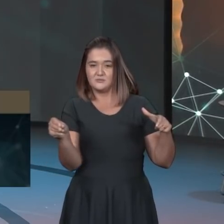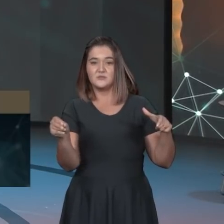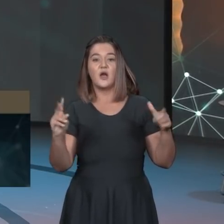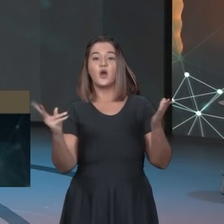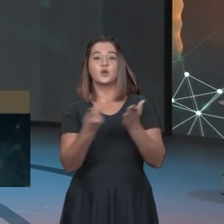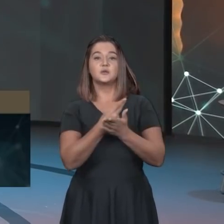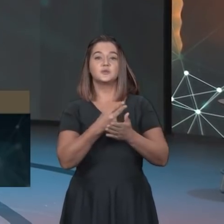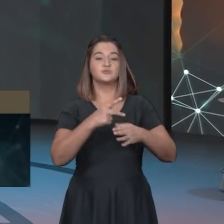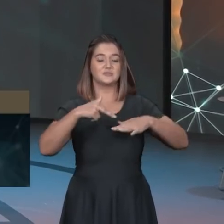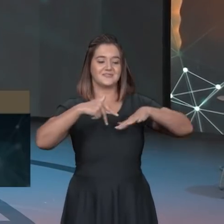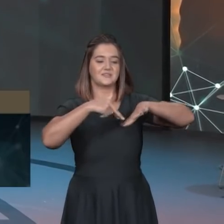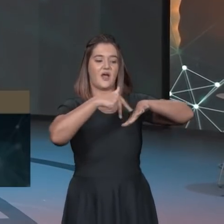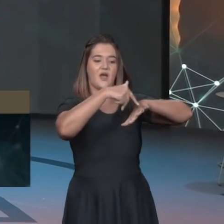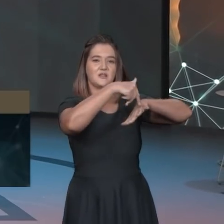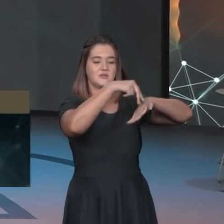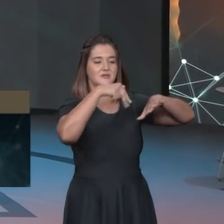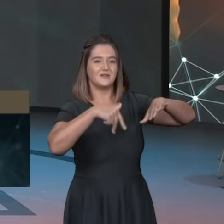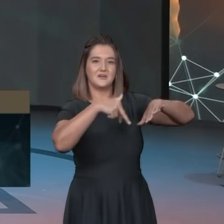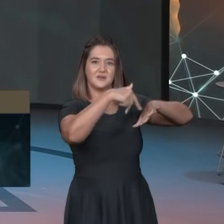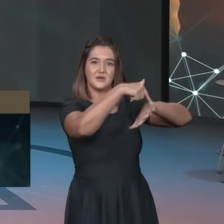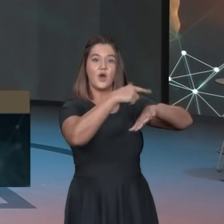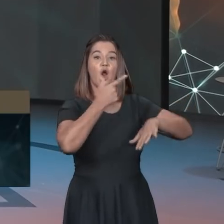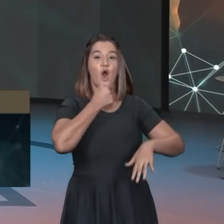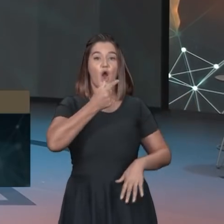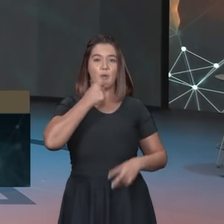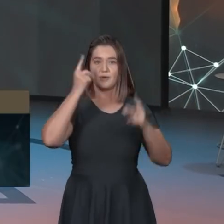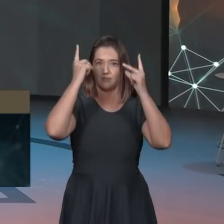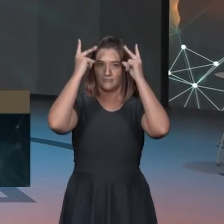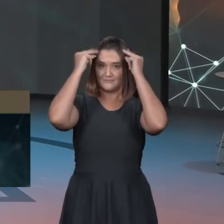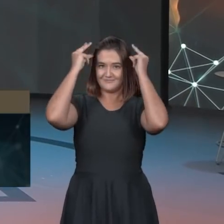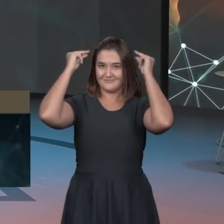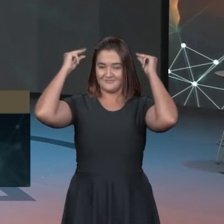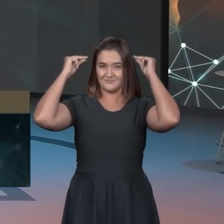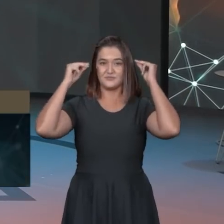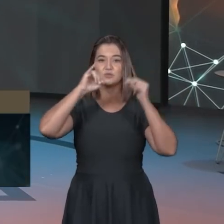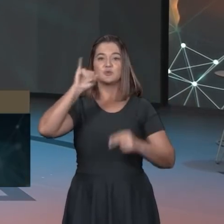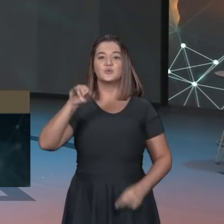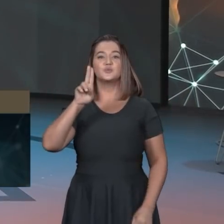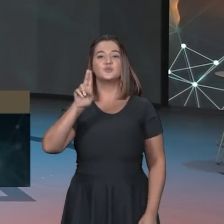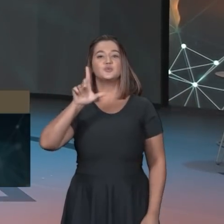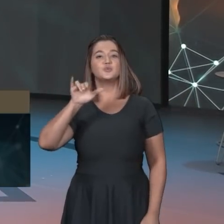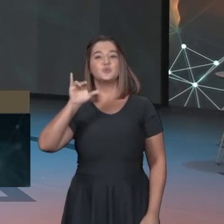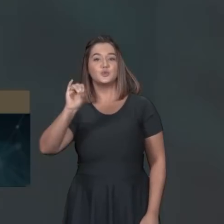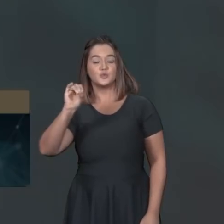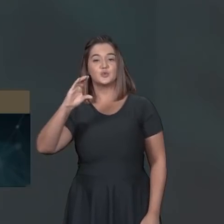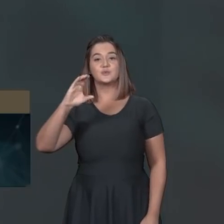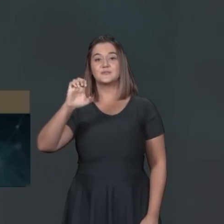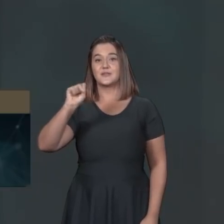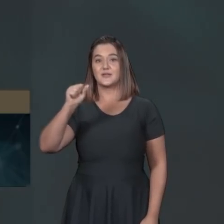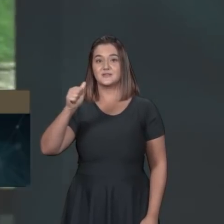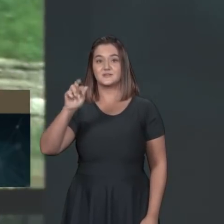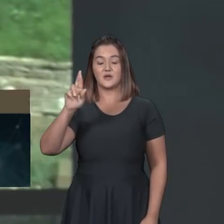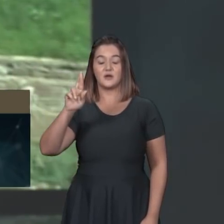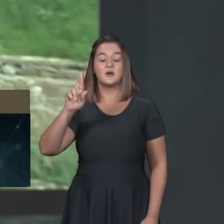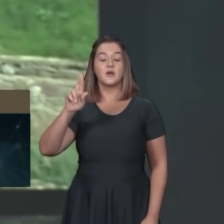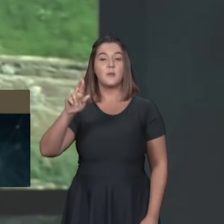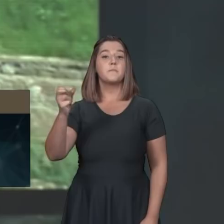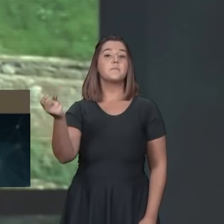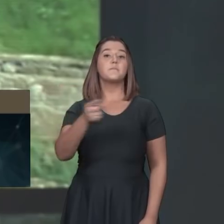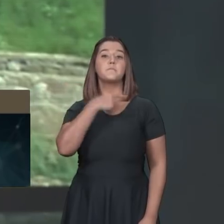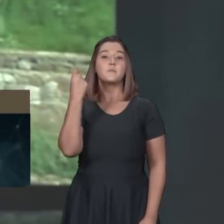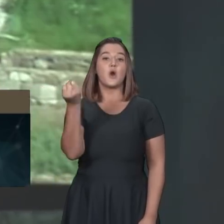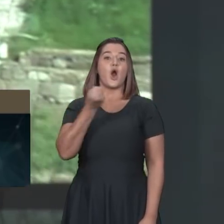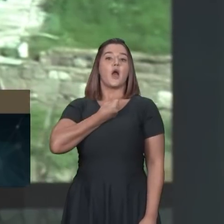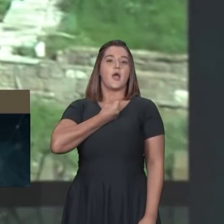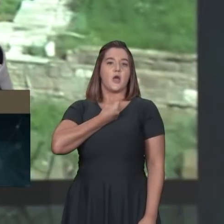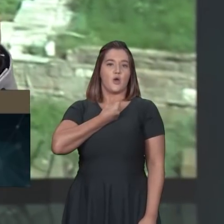o ditador Júlio César recebeu várias facadas de vários senadores romanos. Quando eu chamo Júlio César de ditador, você